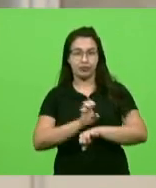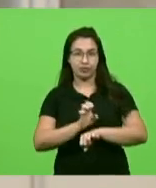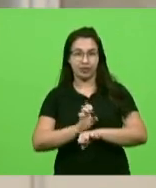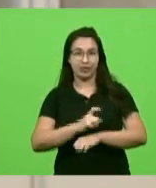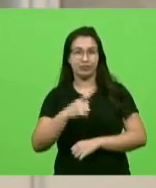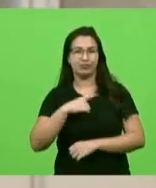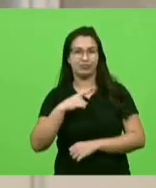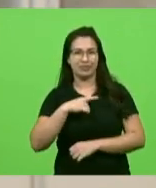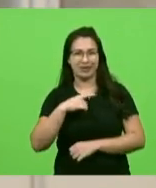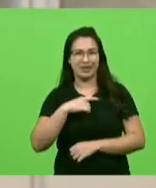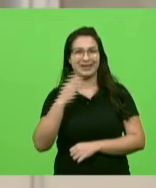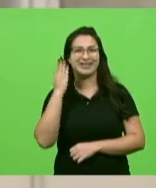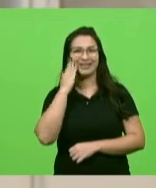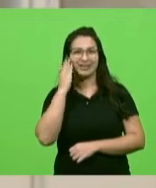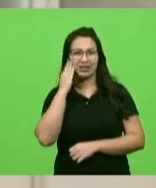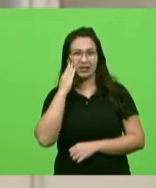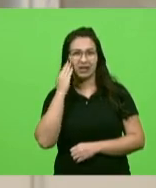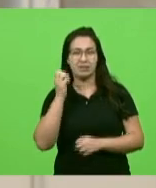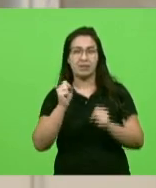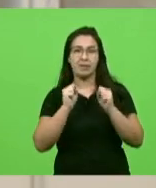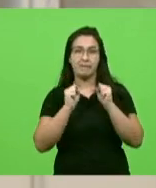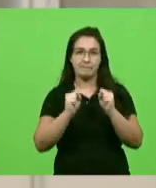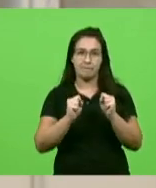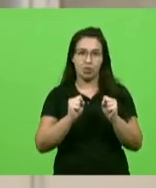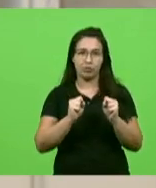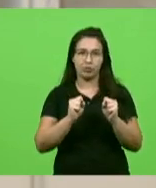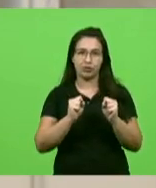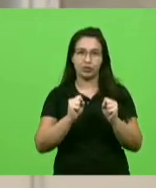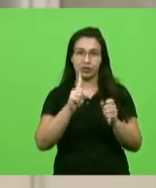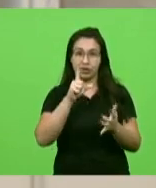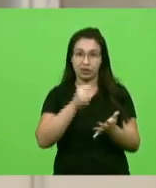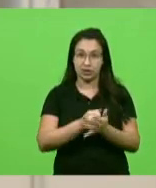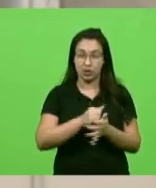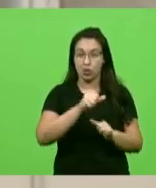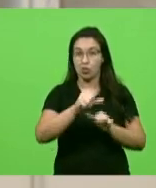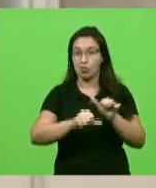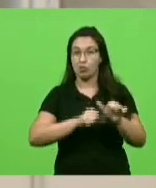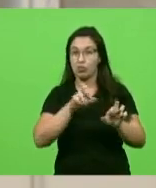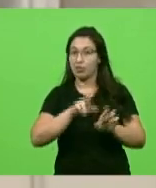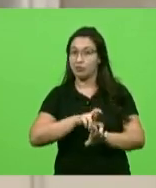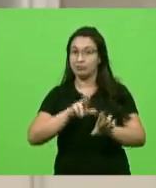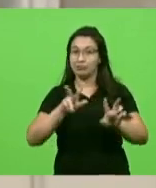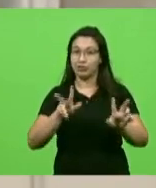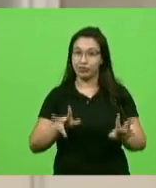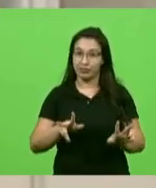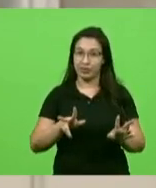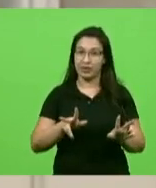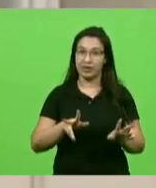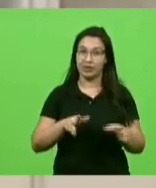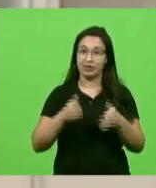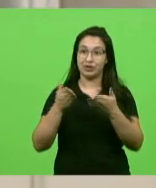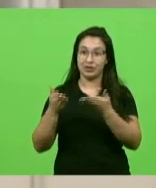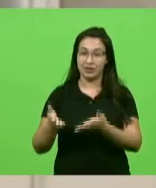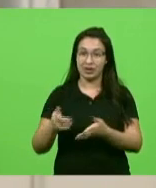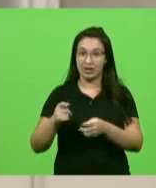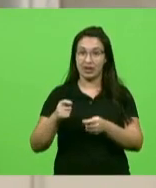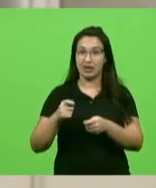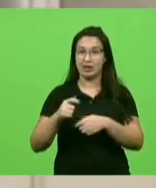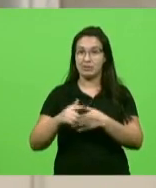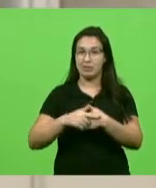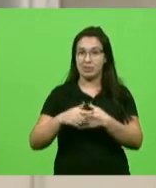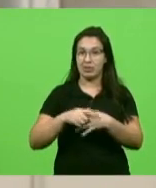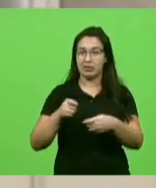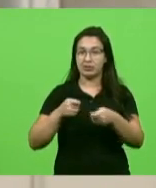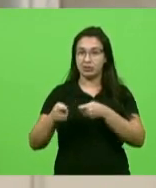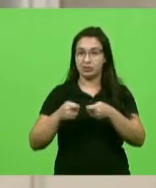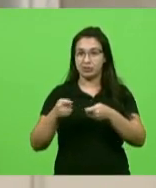consciência do Poder de agir para evitar os vícios dos atos administrativos praticados por seus